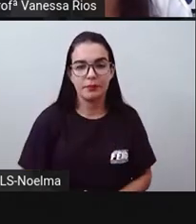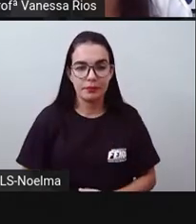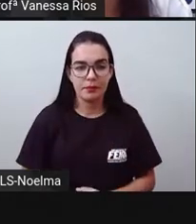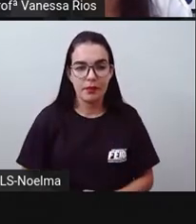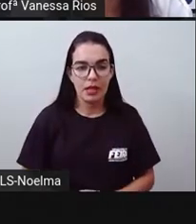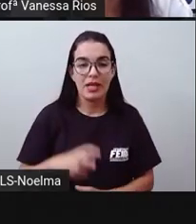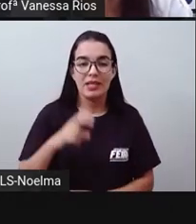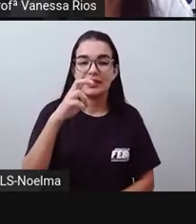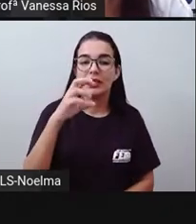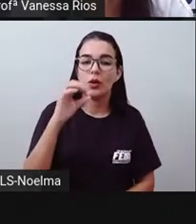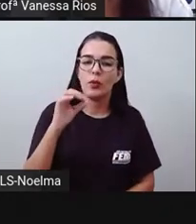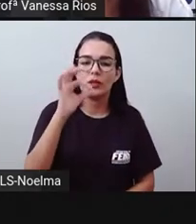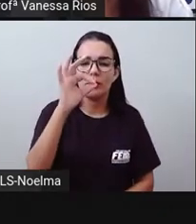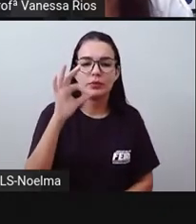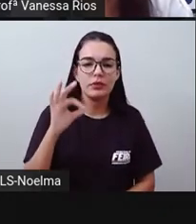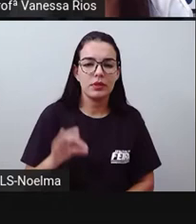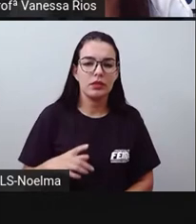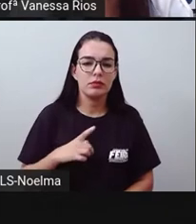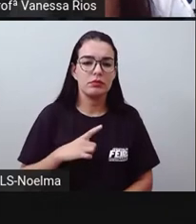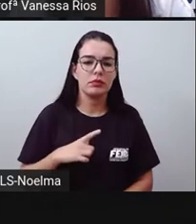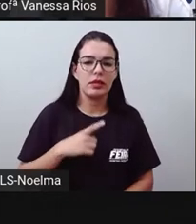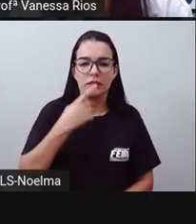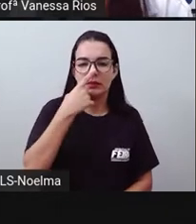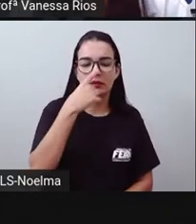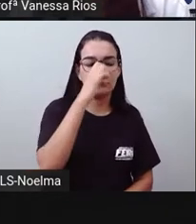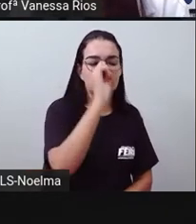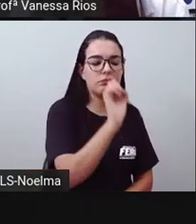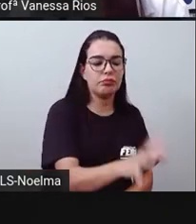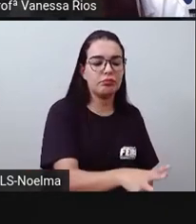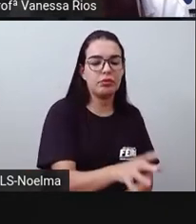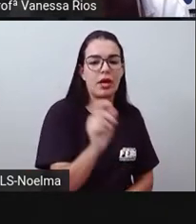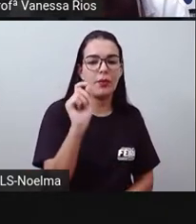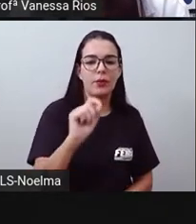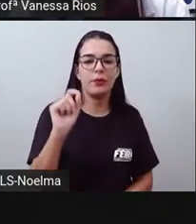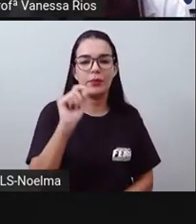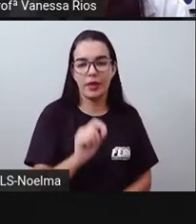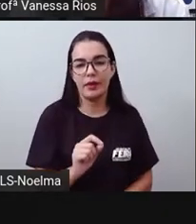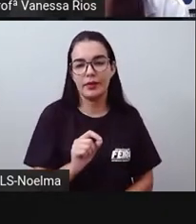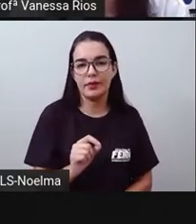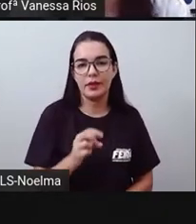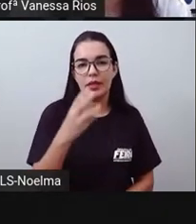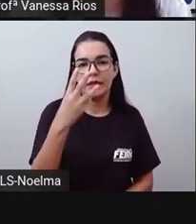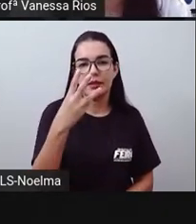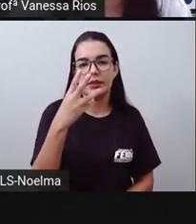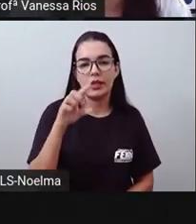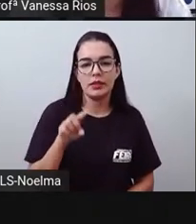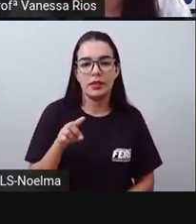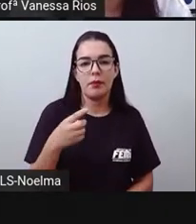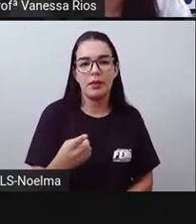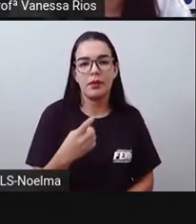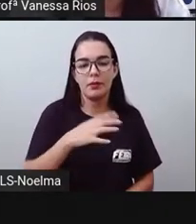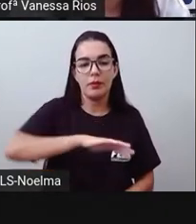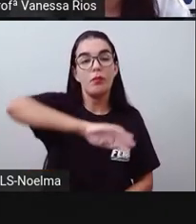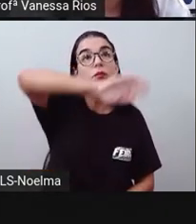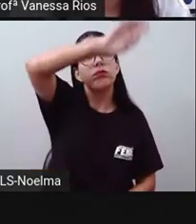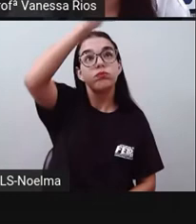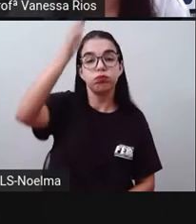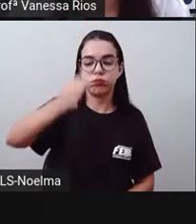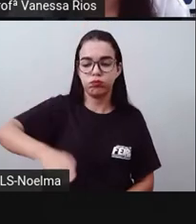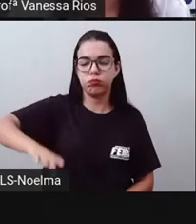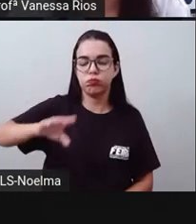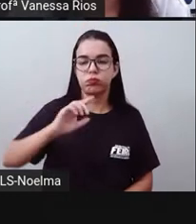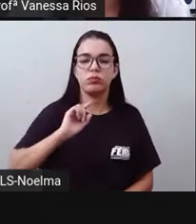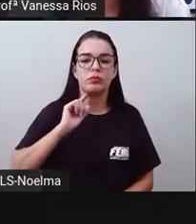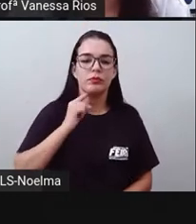3 mil lixões. E apenas 12% de todo esse lixo é reciclado. Então,